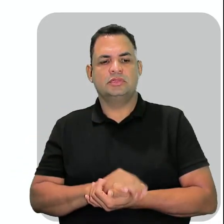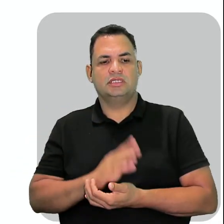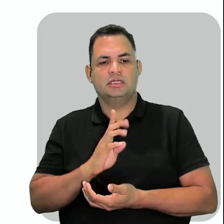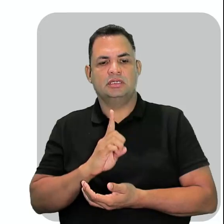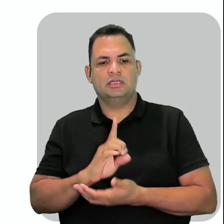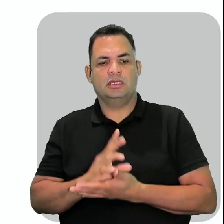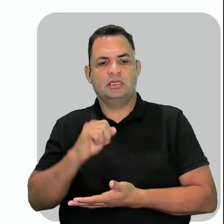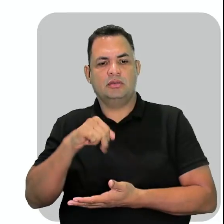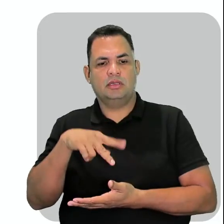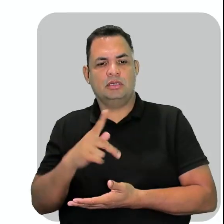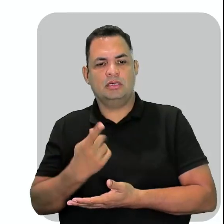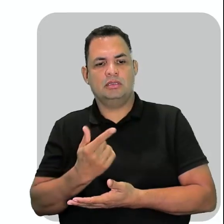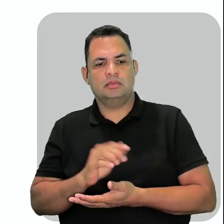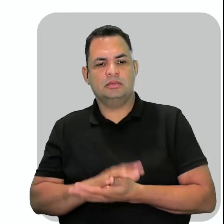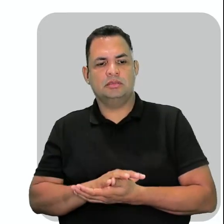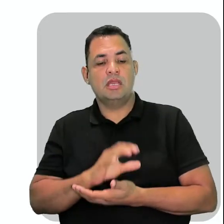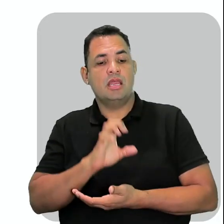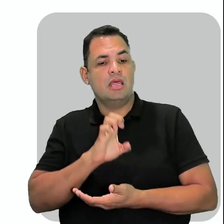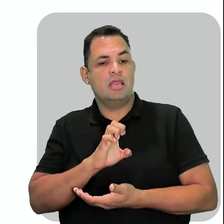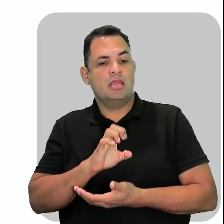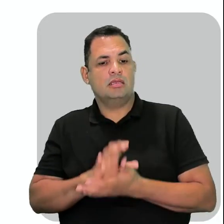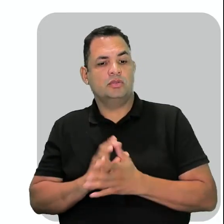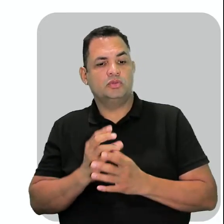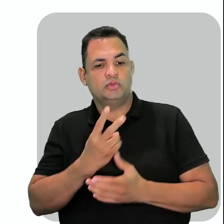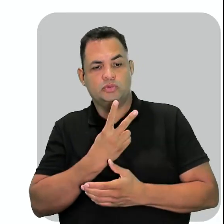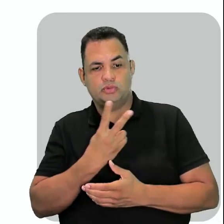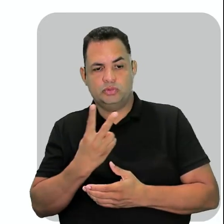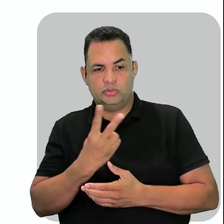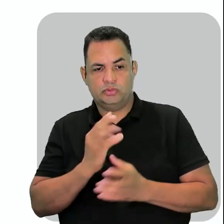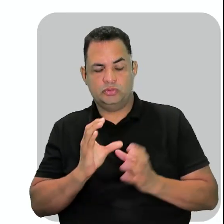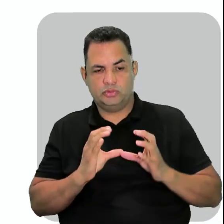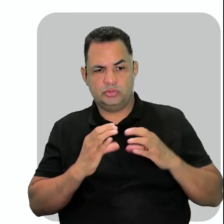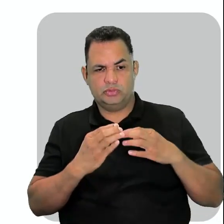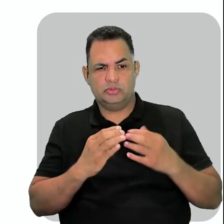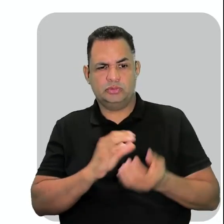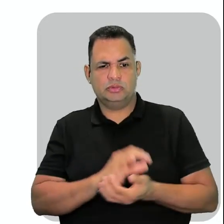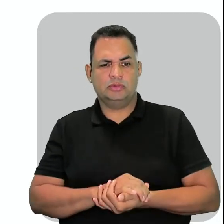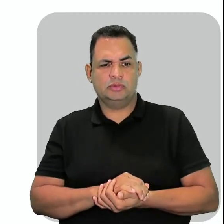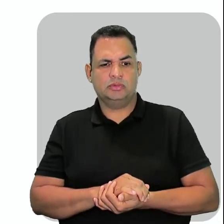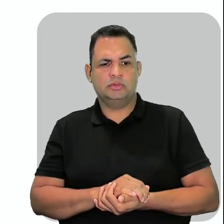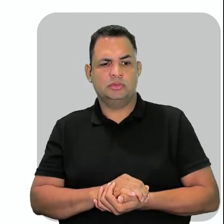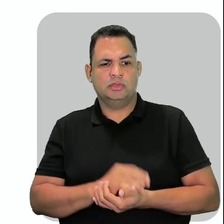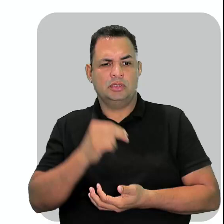E a letra E, nós temos dois grupos nitros. Olha só,